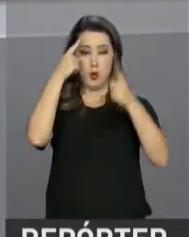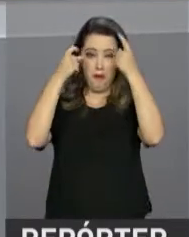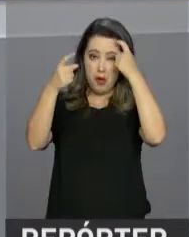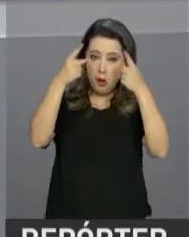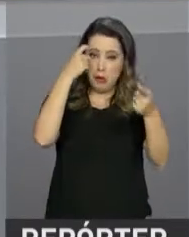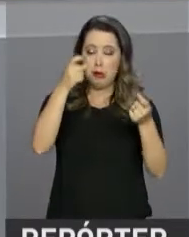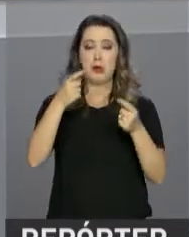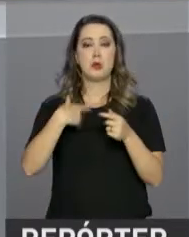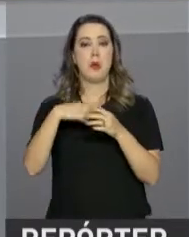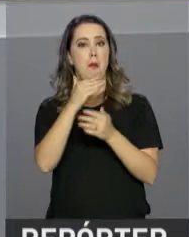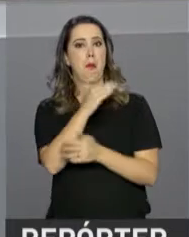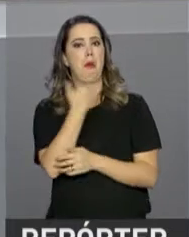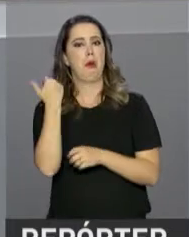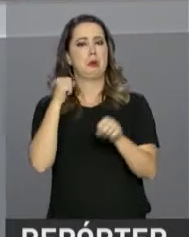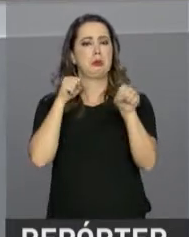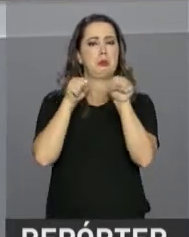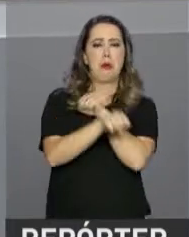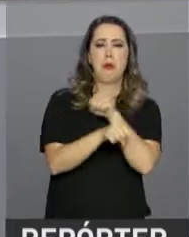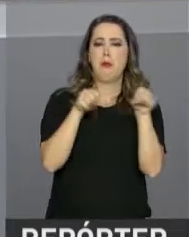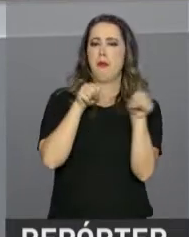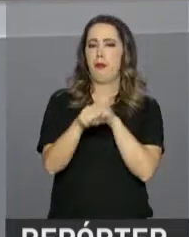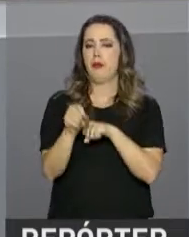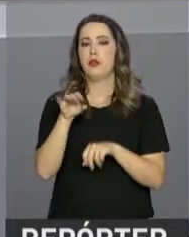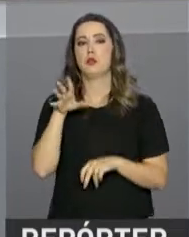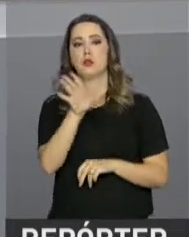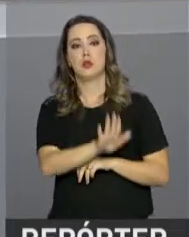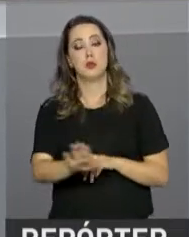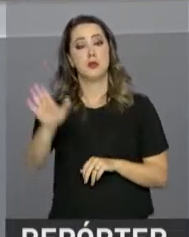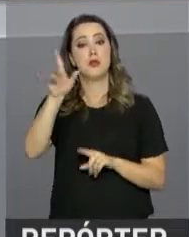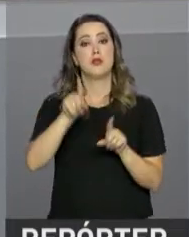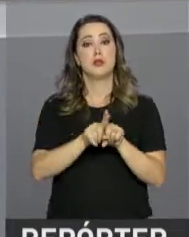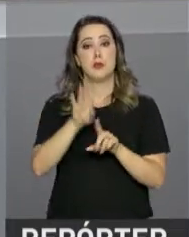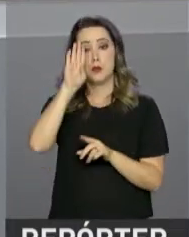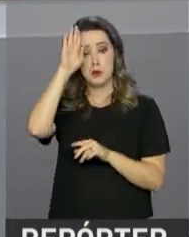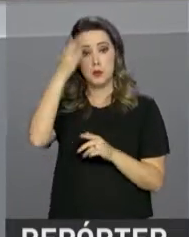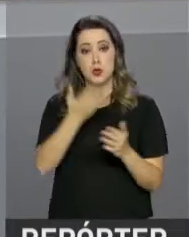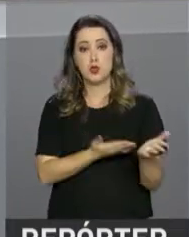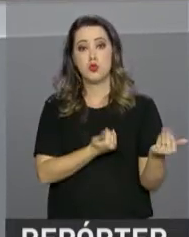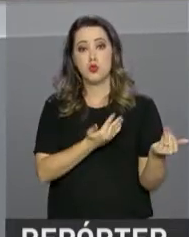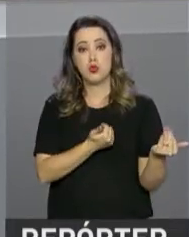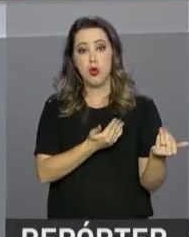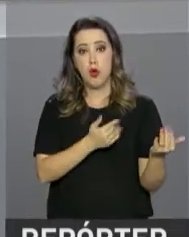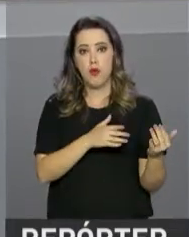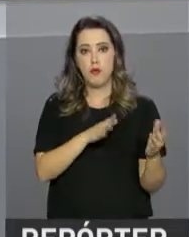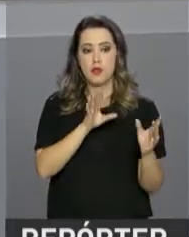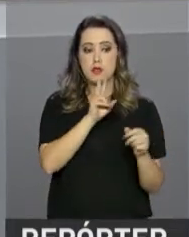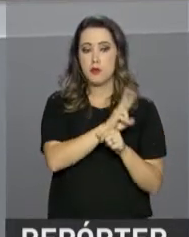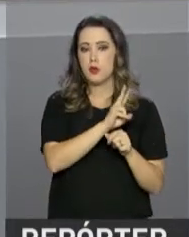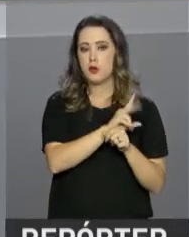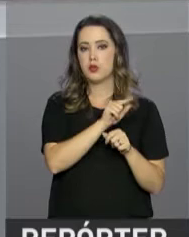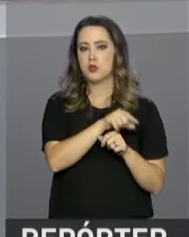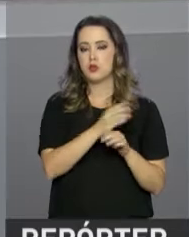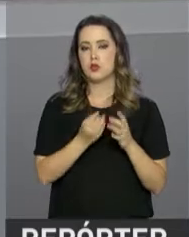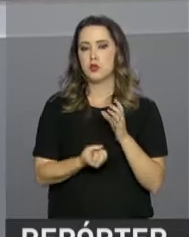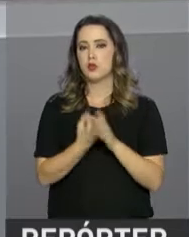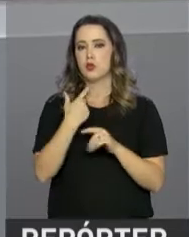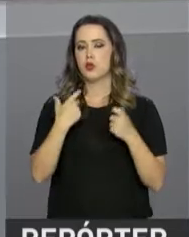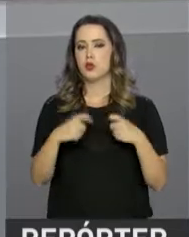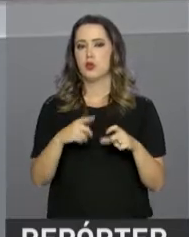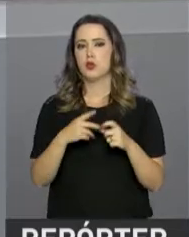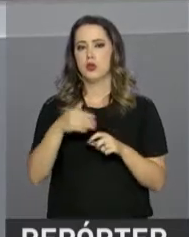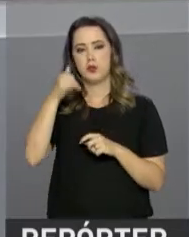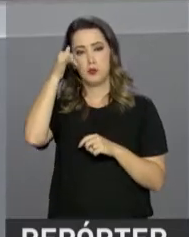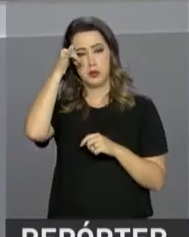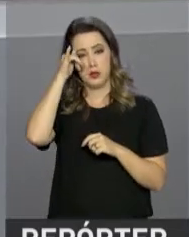em todo o país e principalmente atuar para que os jovens não entrem no mundo do crime o governo federal criou a câmara de prevenção social